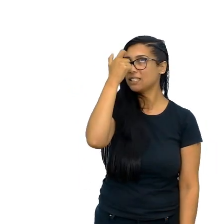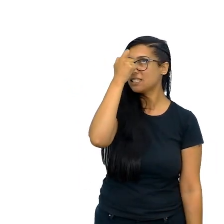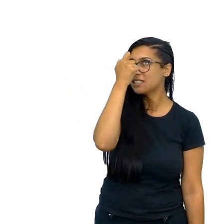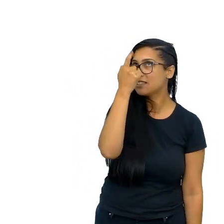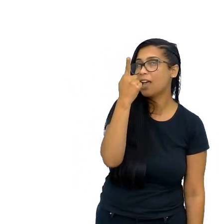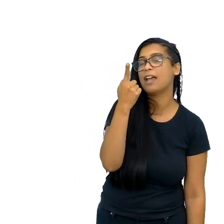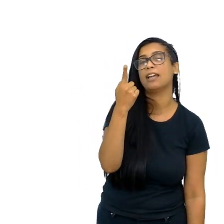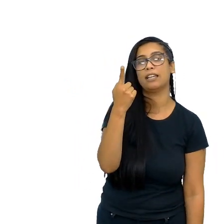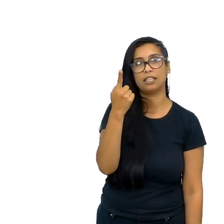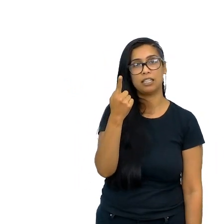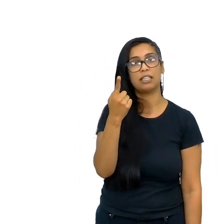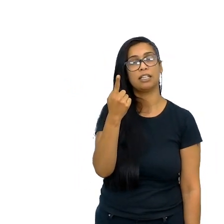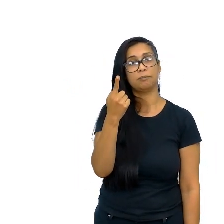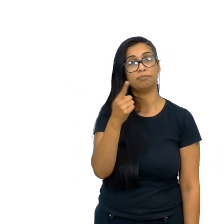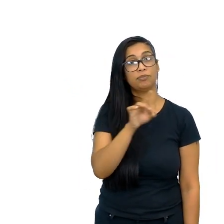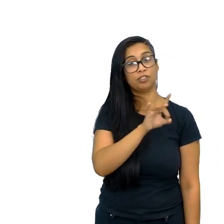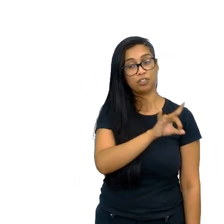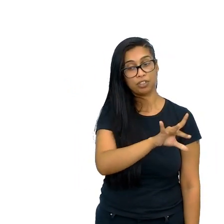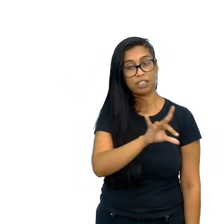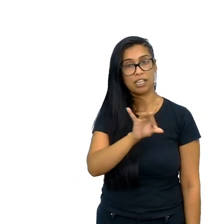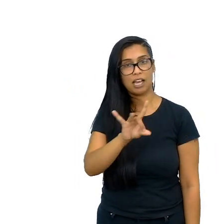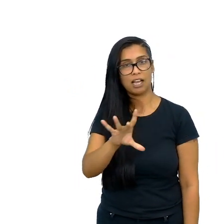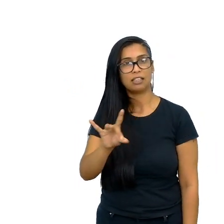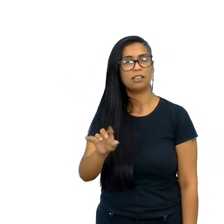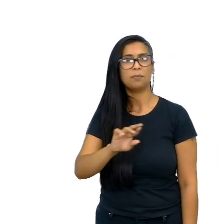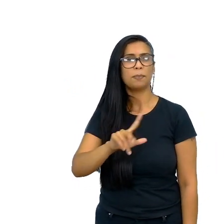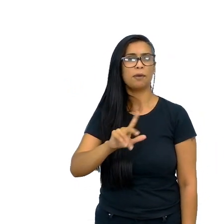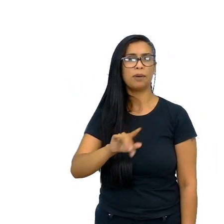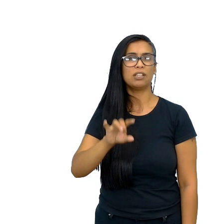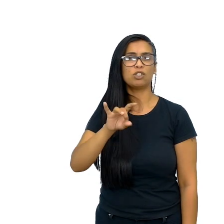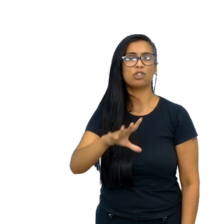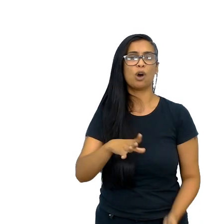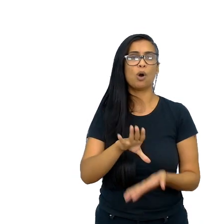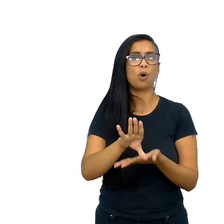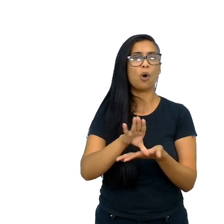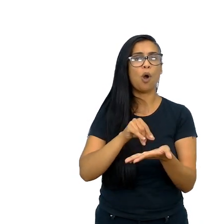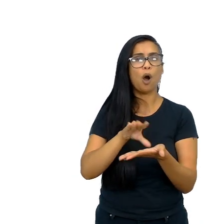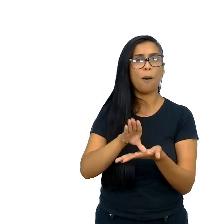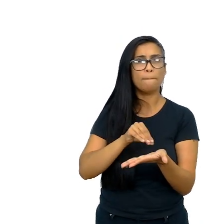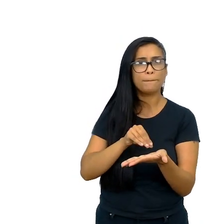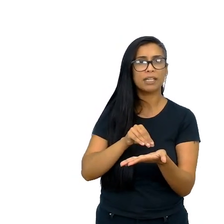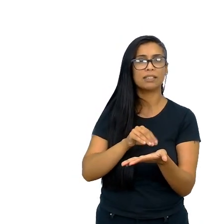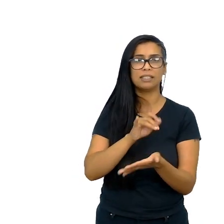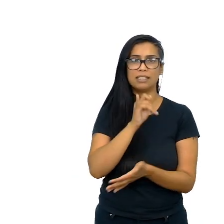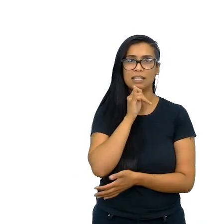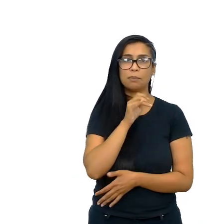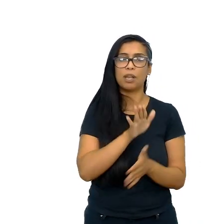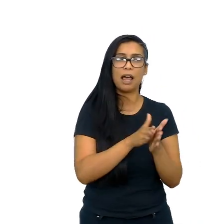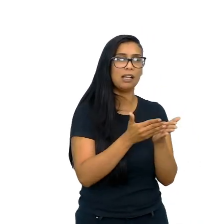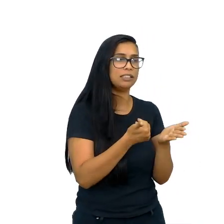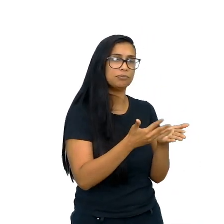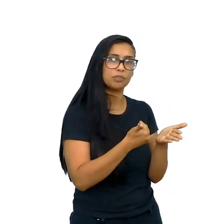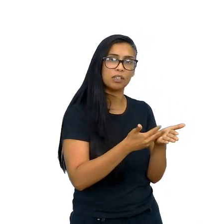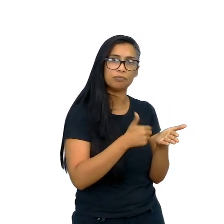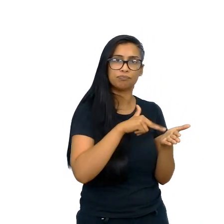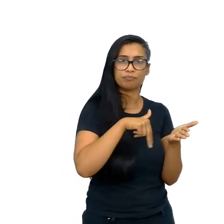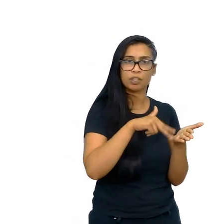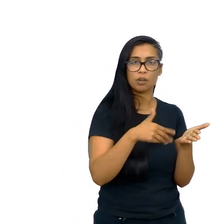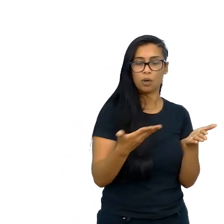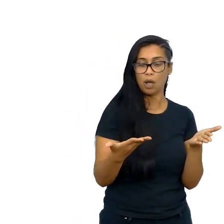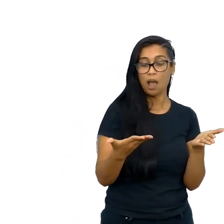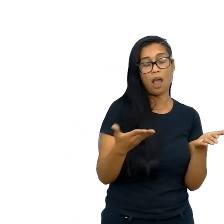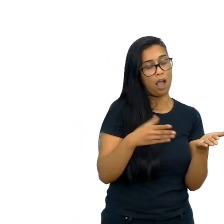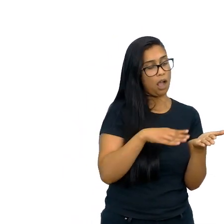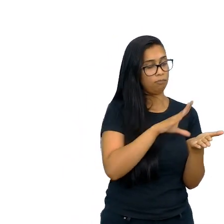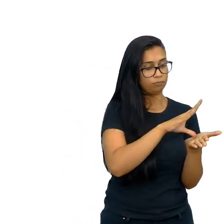localização, não exatamente uma cópia fiel, mas quando nós transcrevemos um texto que é citação de outro, né,